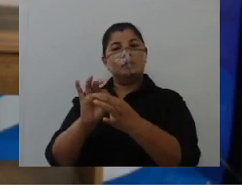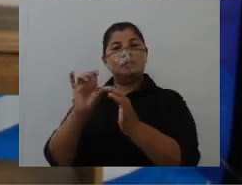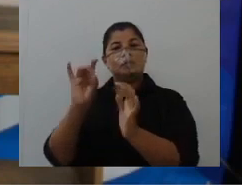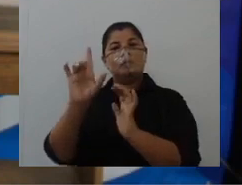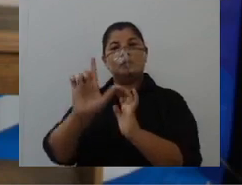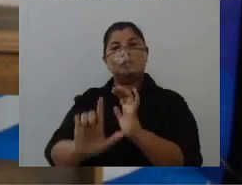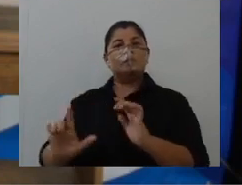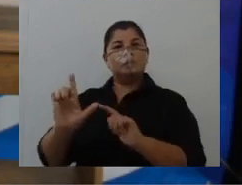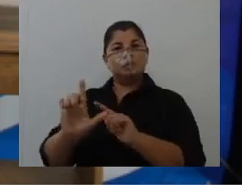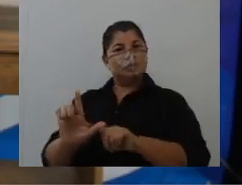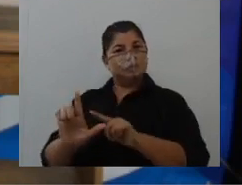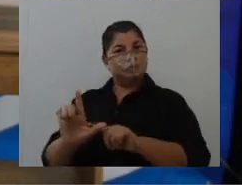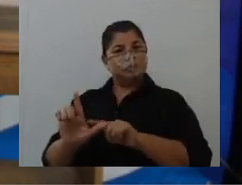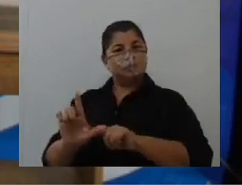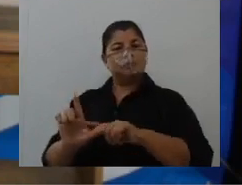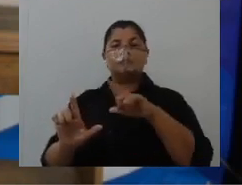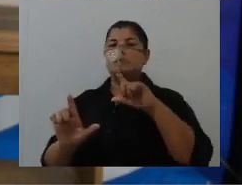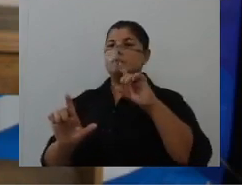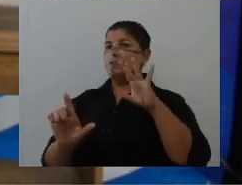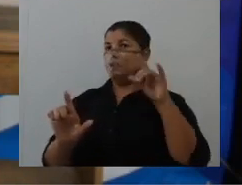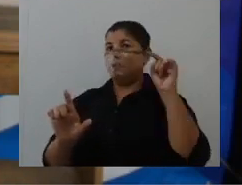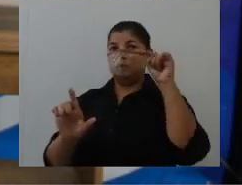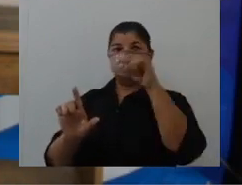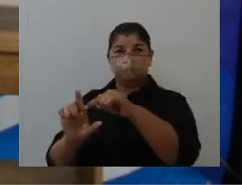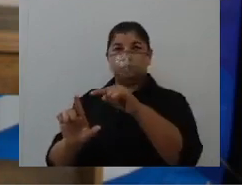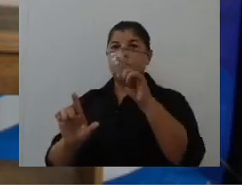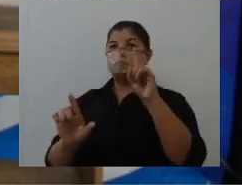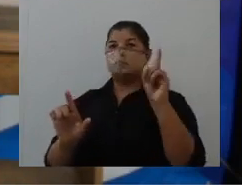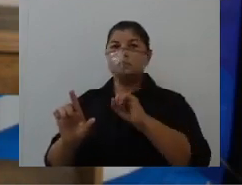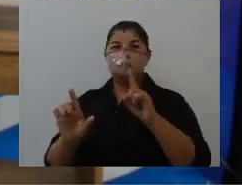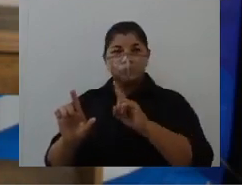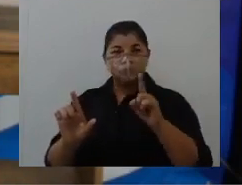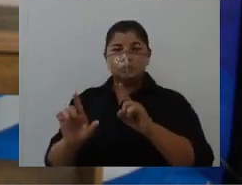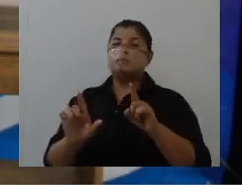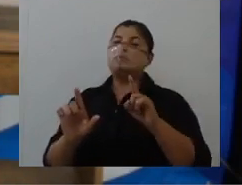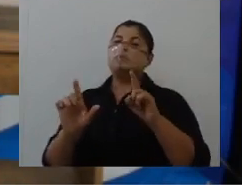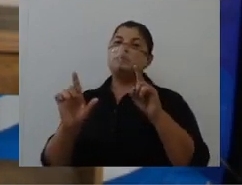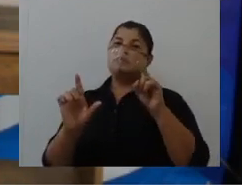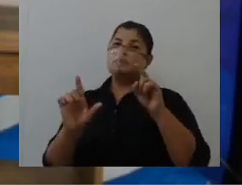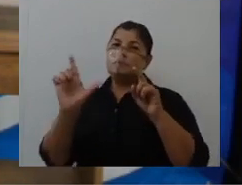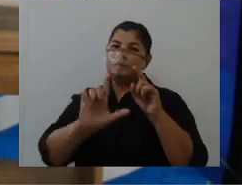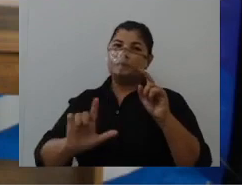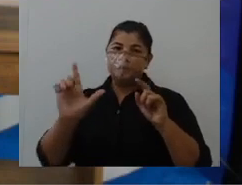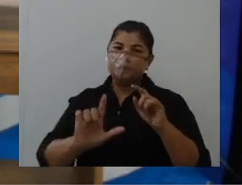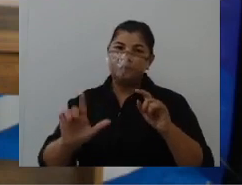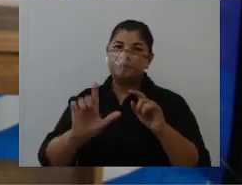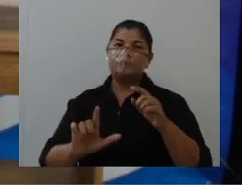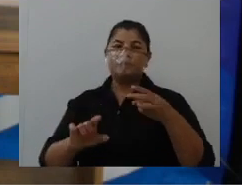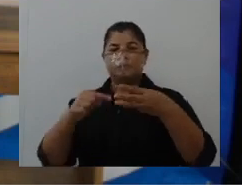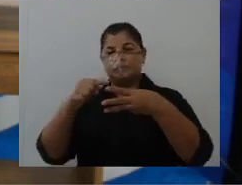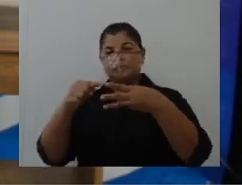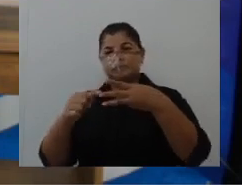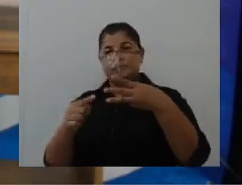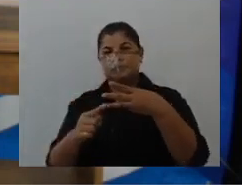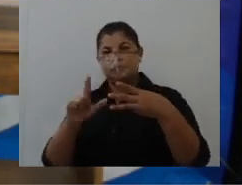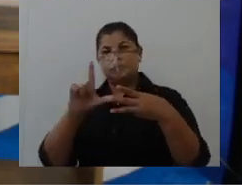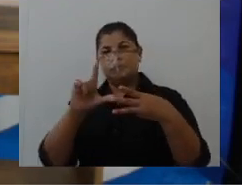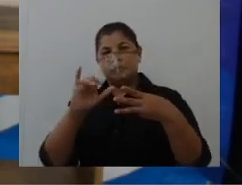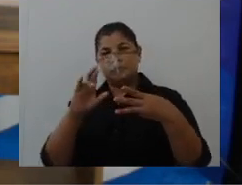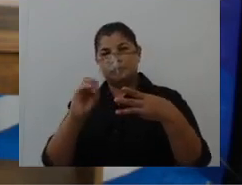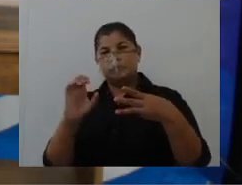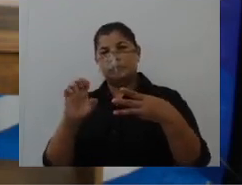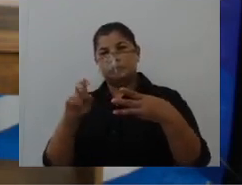vocês. Não é mais apenas o estudo, não se foca mais, não se volta mais para lírico, épico e dramático. Os gêneros